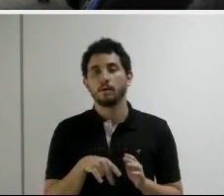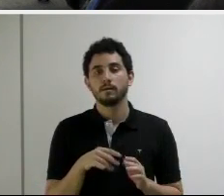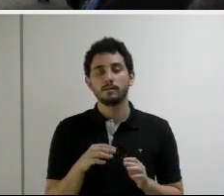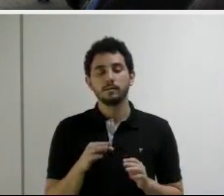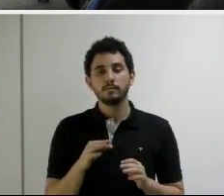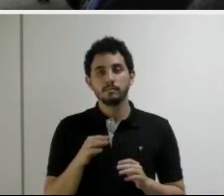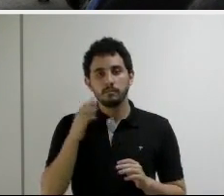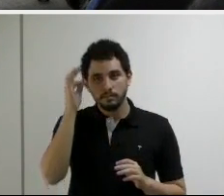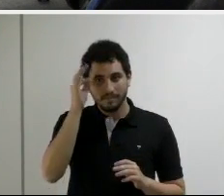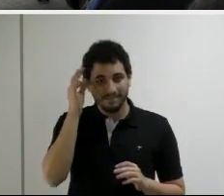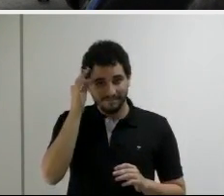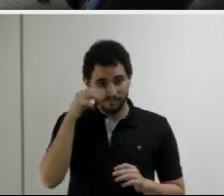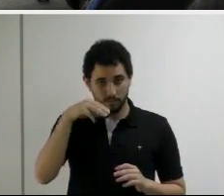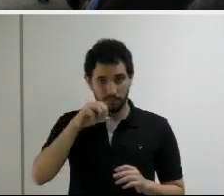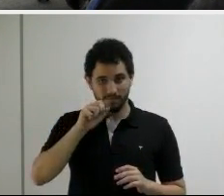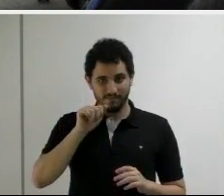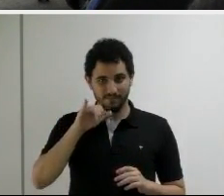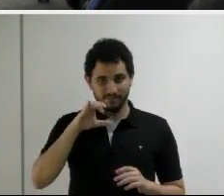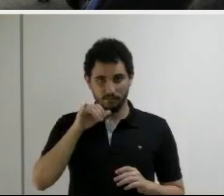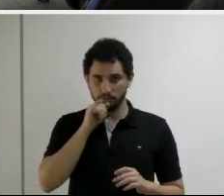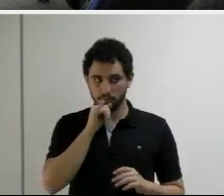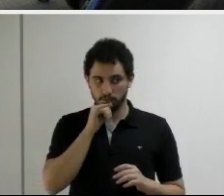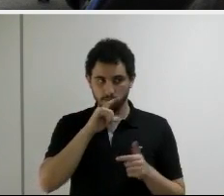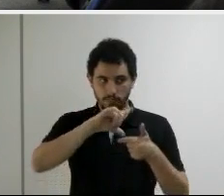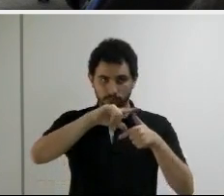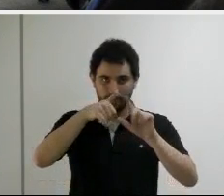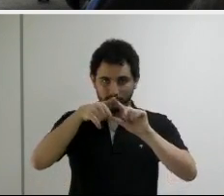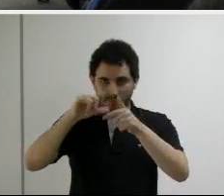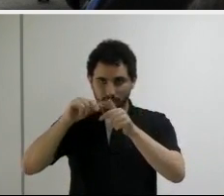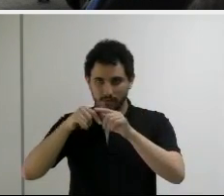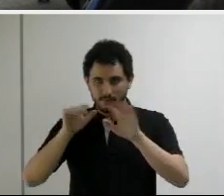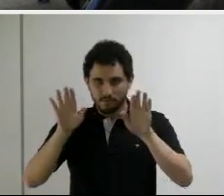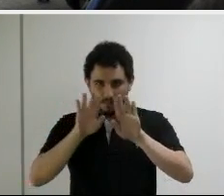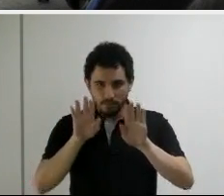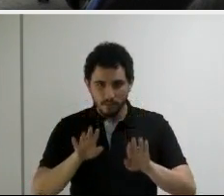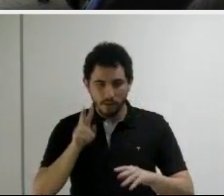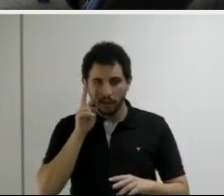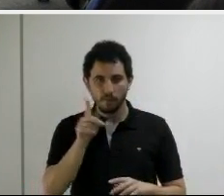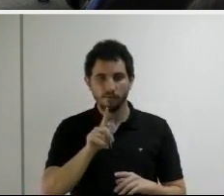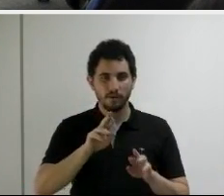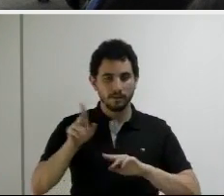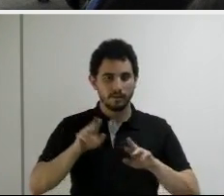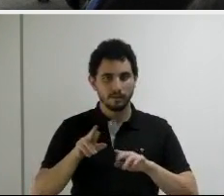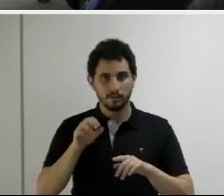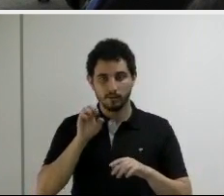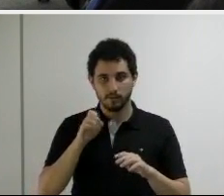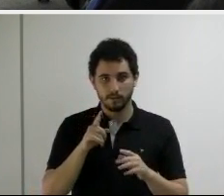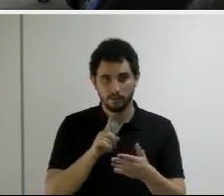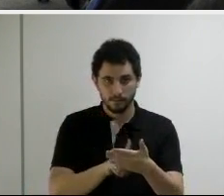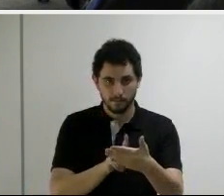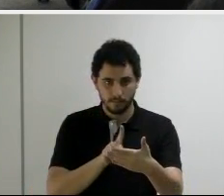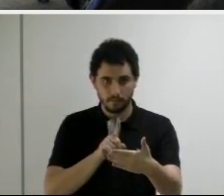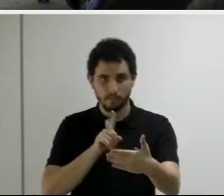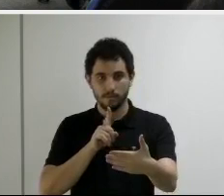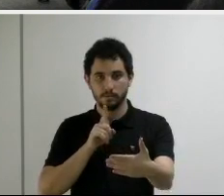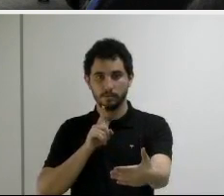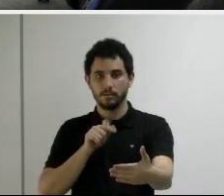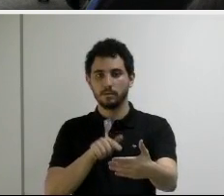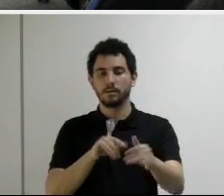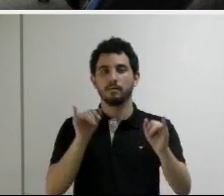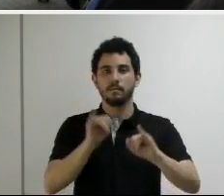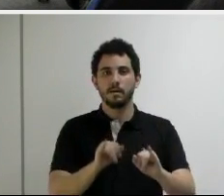mosaico, dentro daquela ideia de que você olha para os quadradinhos muito próximos, você não vê uma diferenciação entre eles. Conforme você vai se afastando, aquilo forma uma